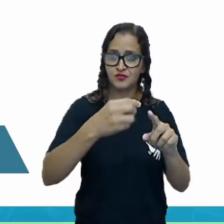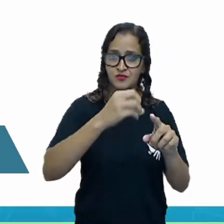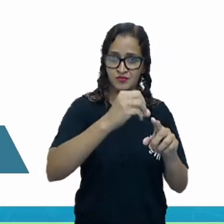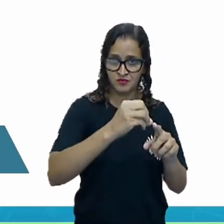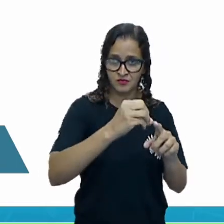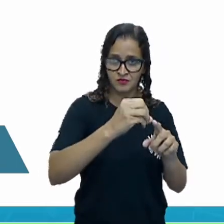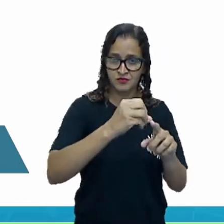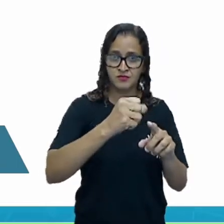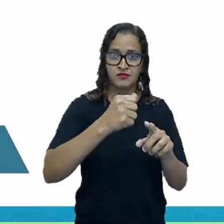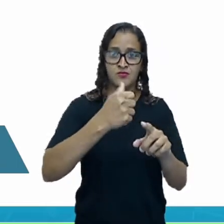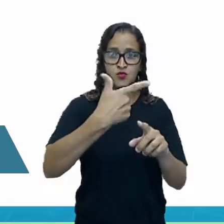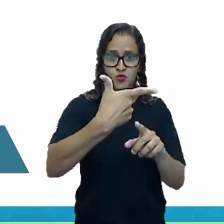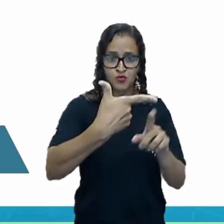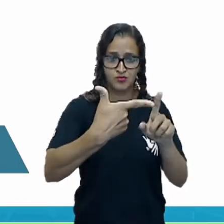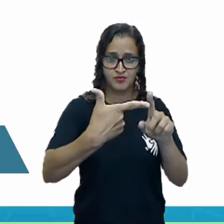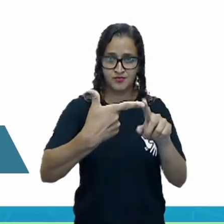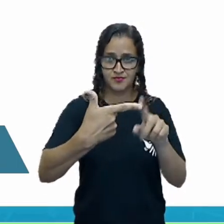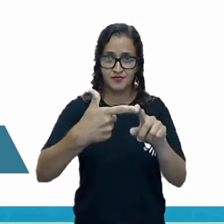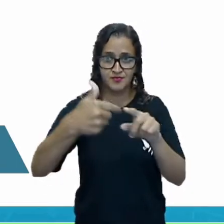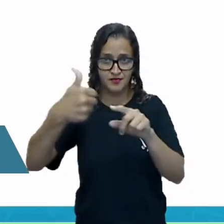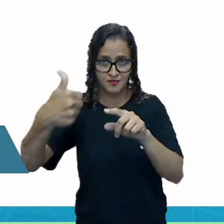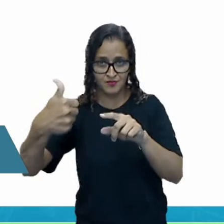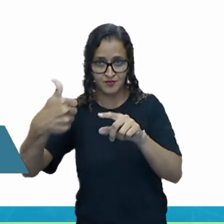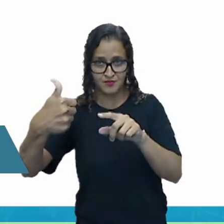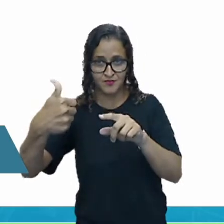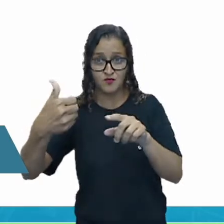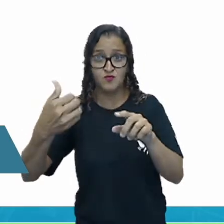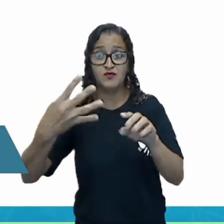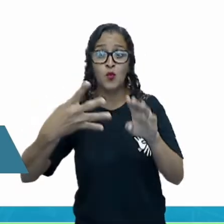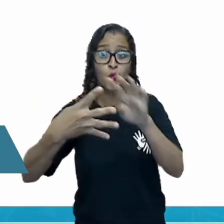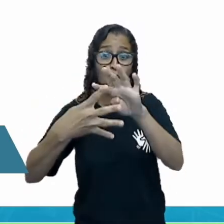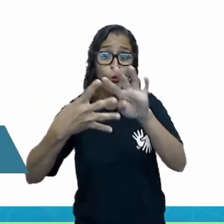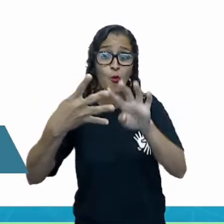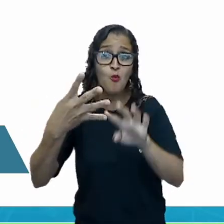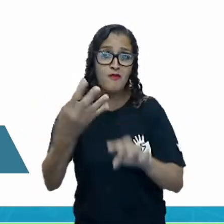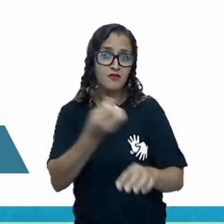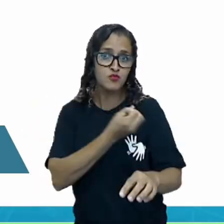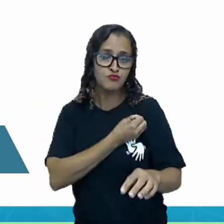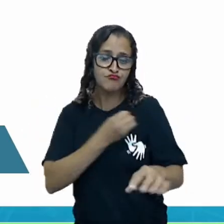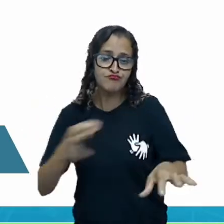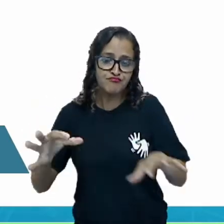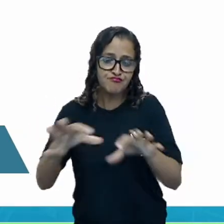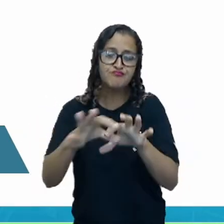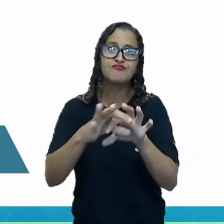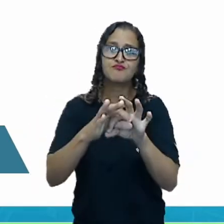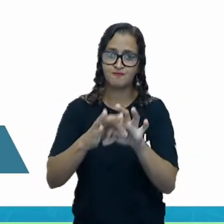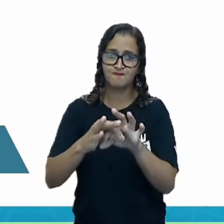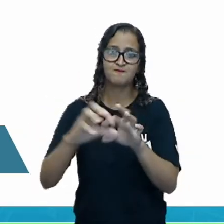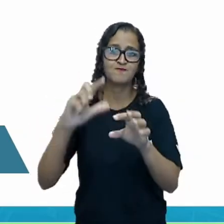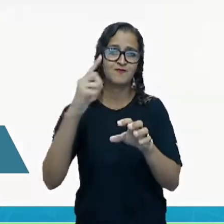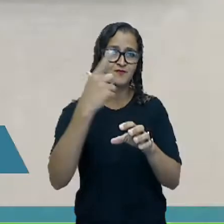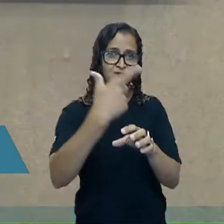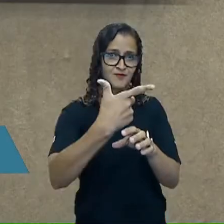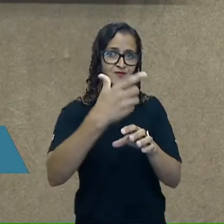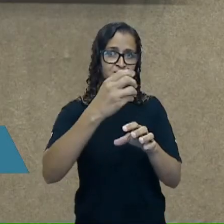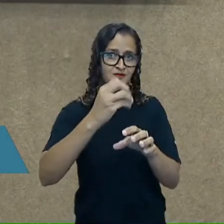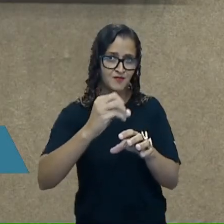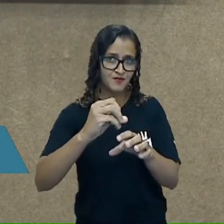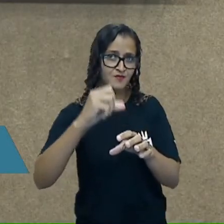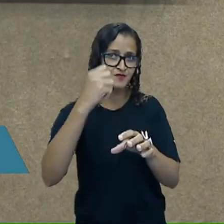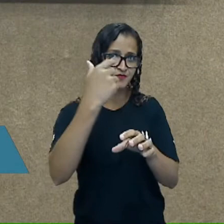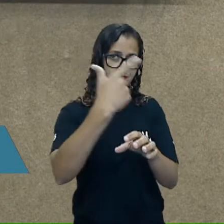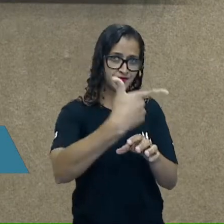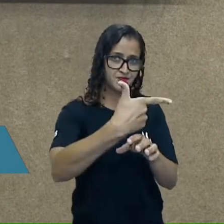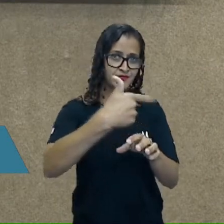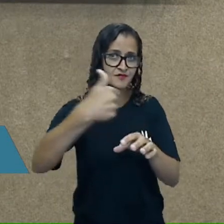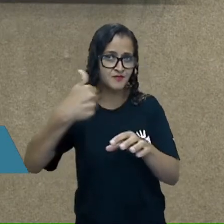0, 2, 1. Observe o numeral 2021. Eu